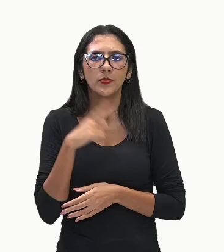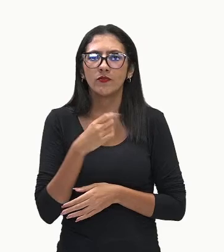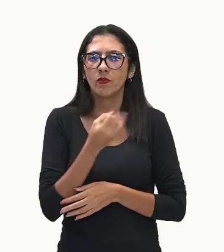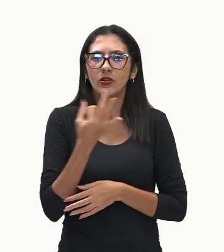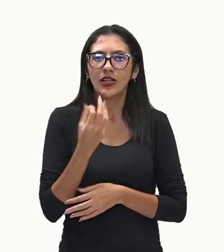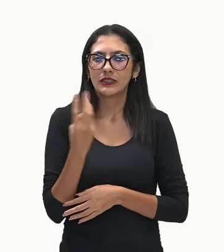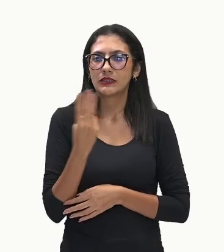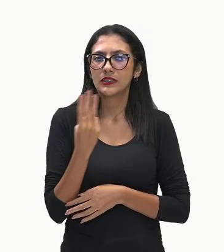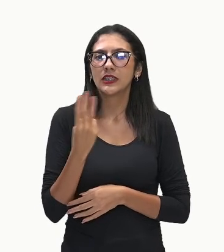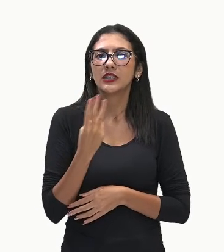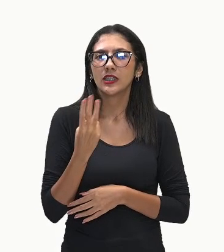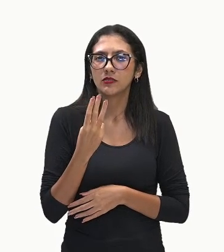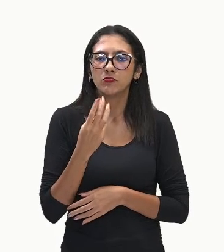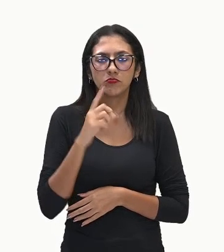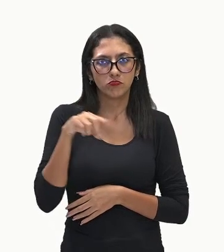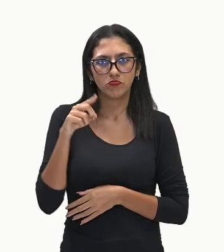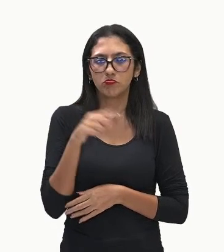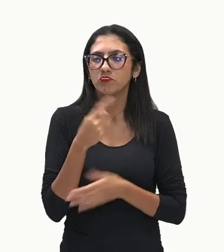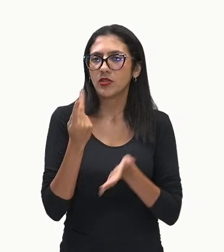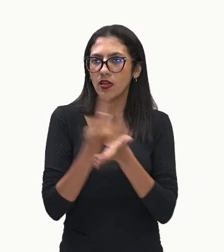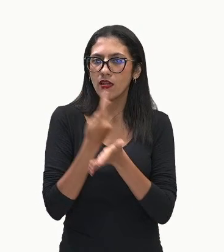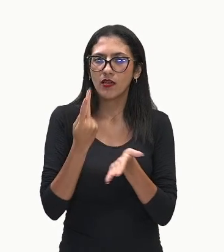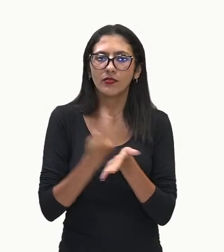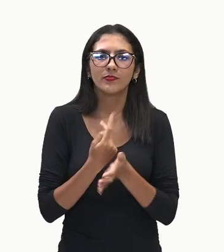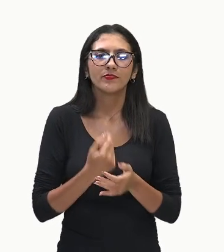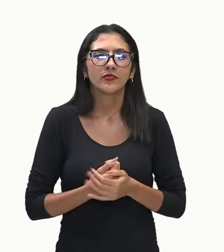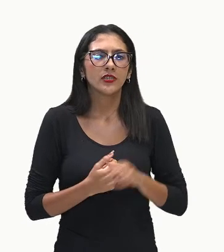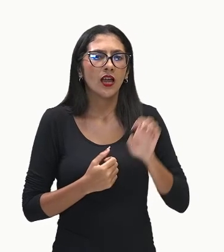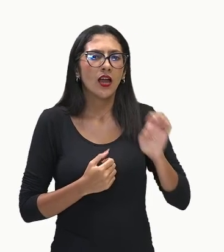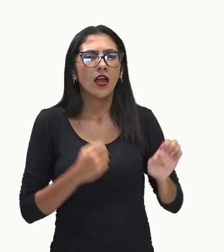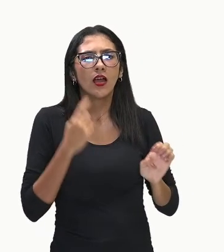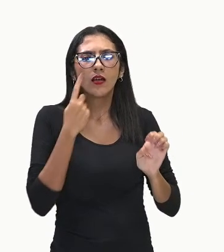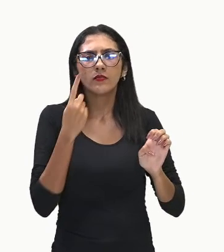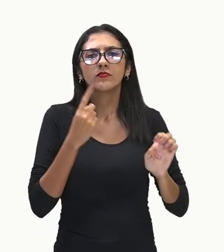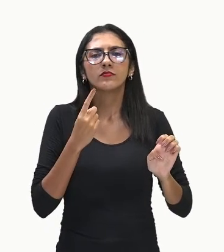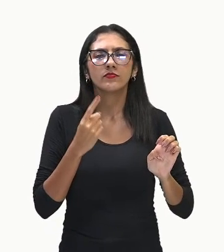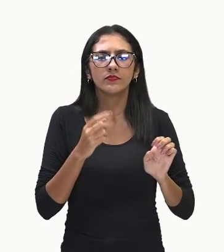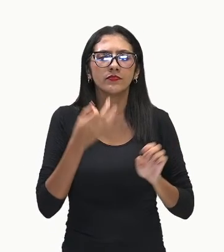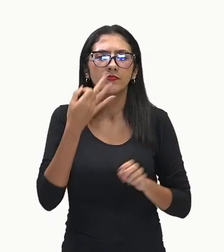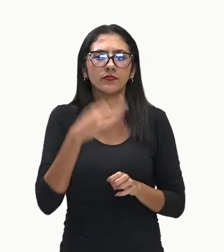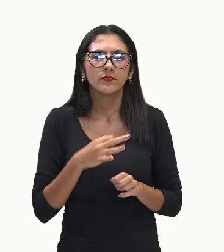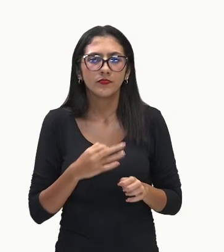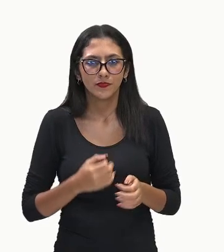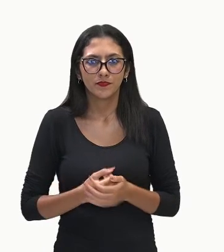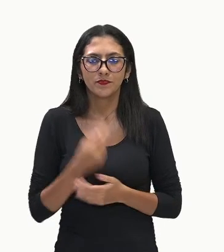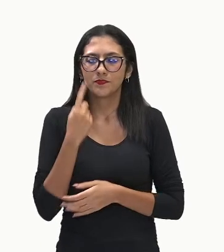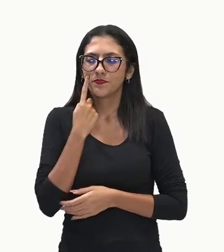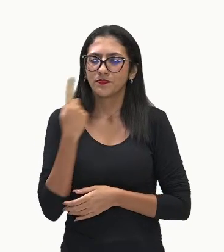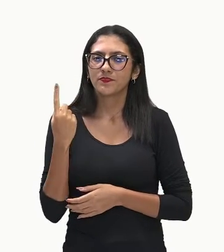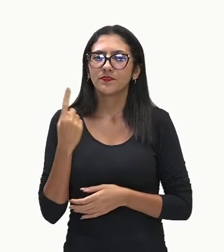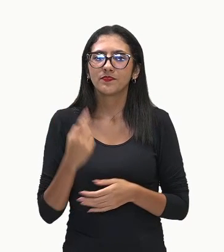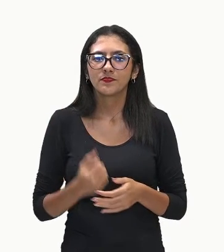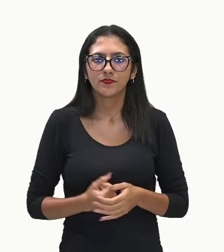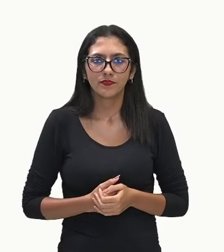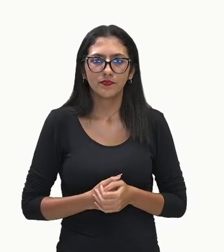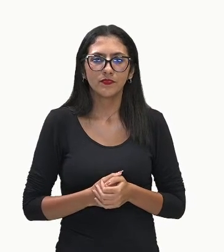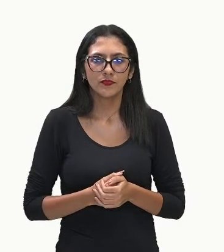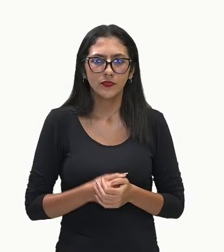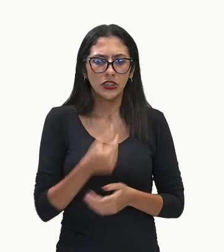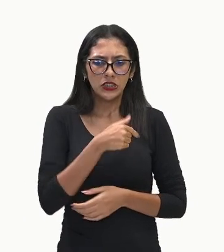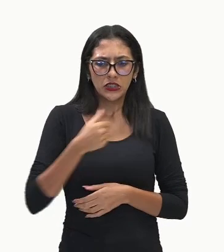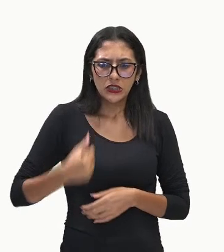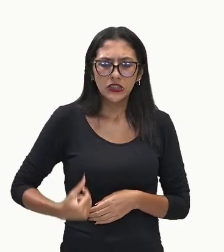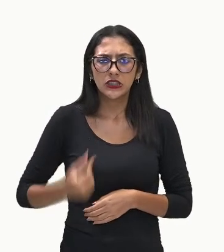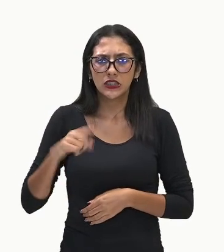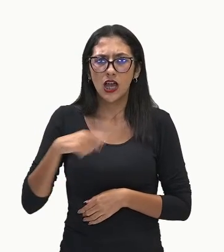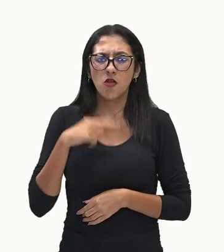estava descartada. Letra E. Título da reportagem. Sabor de mel. China é o gigante na produção